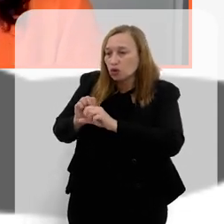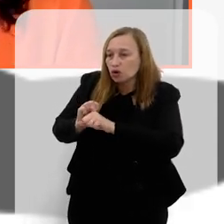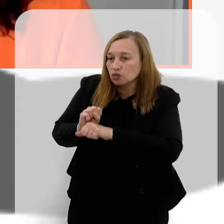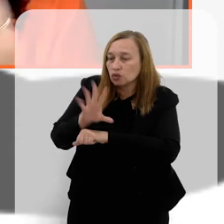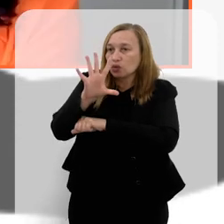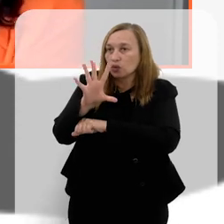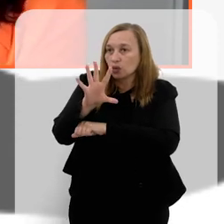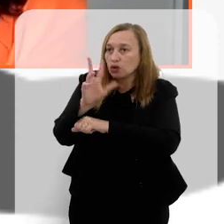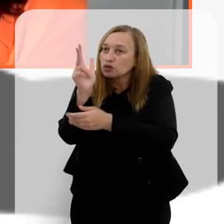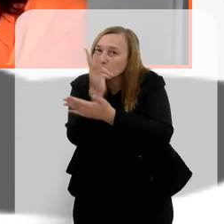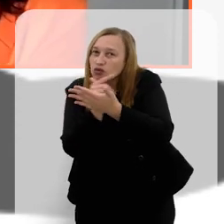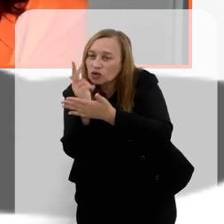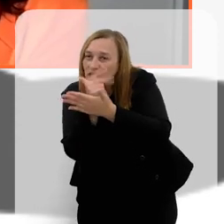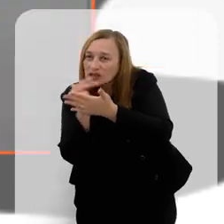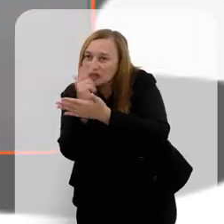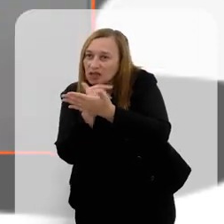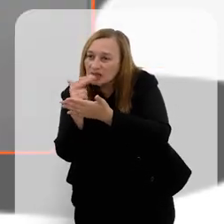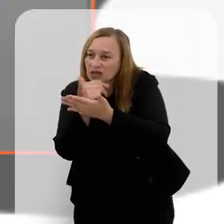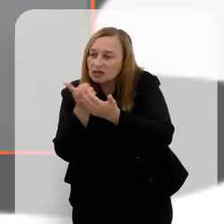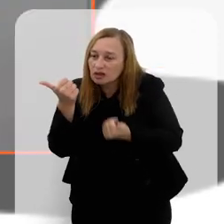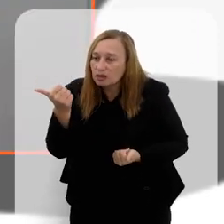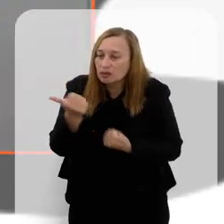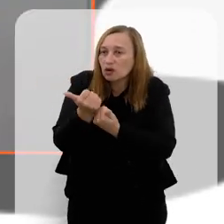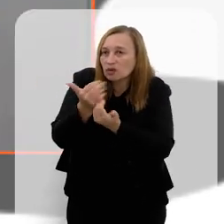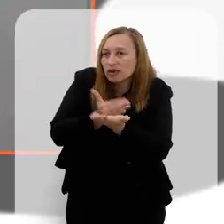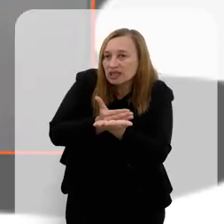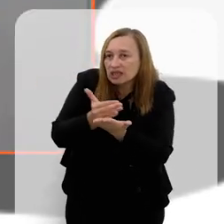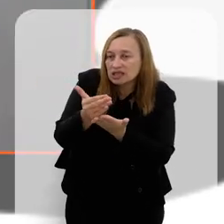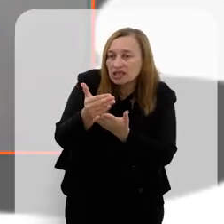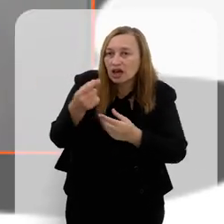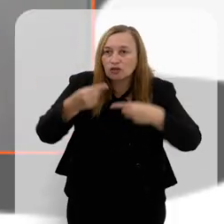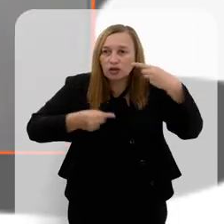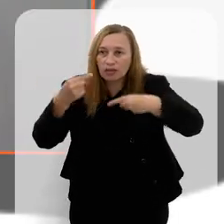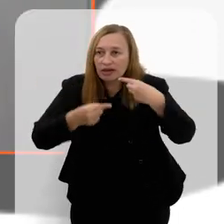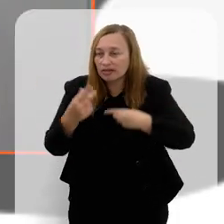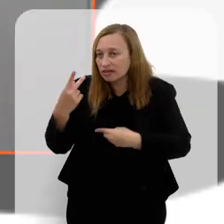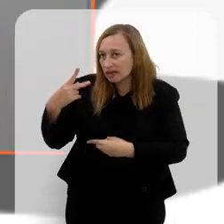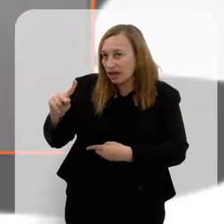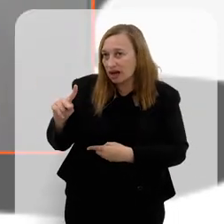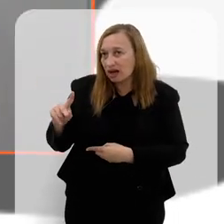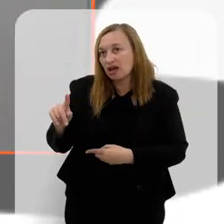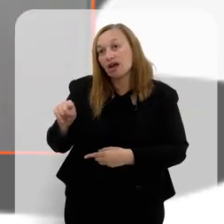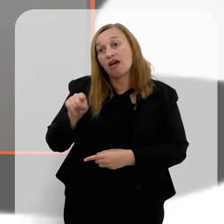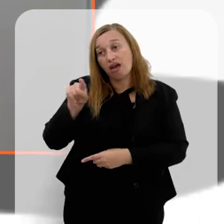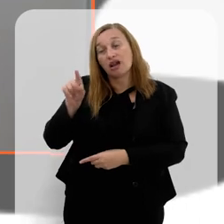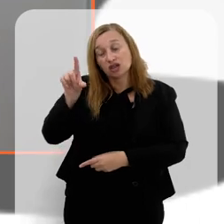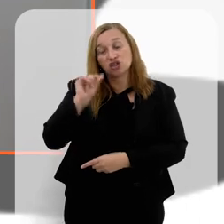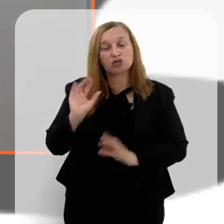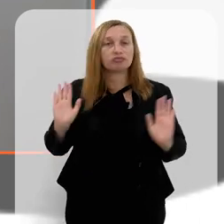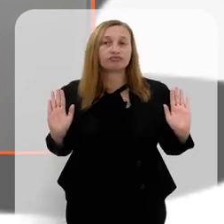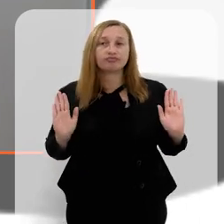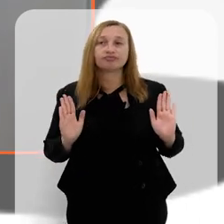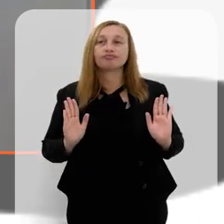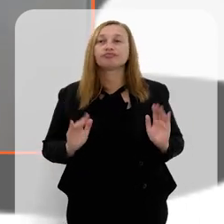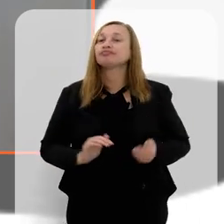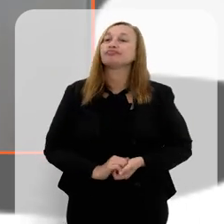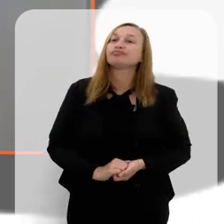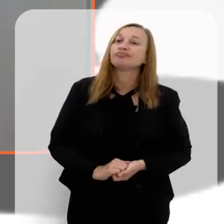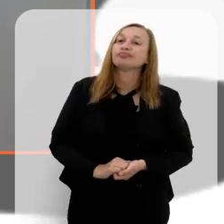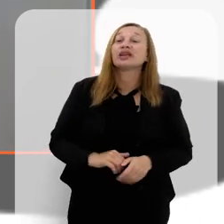desenho, o suporte que ela vai escolher para iniciar o debate dela, ela que escolhe,